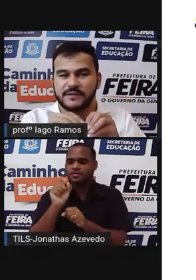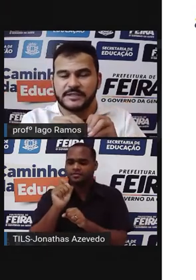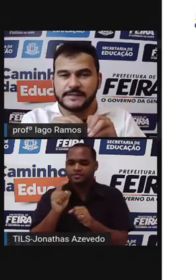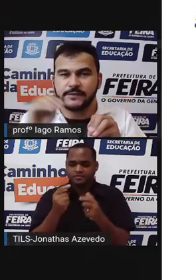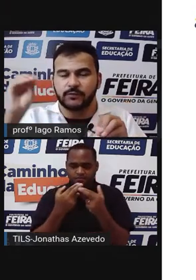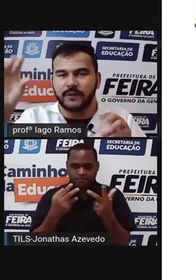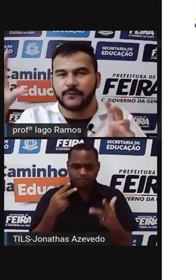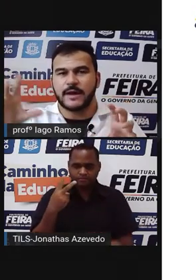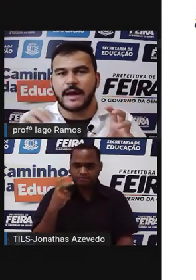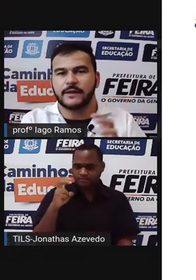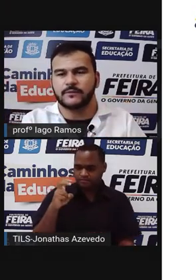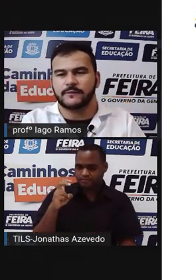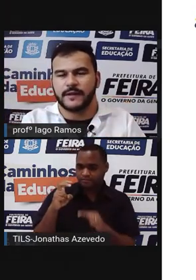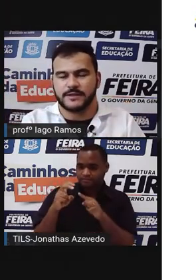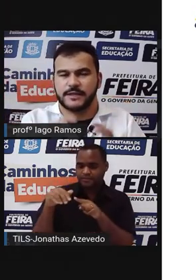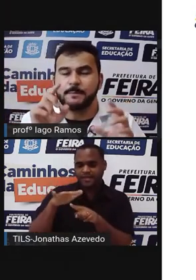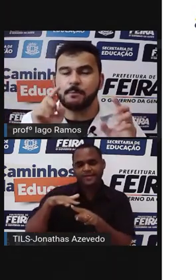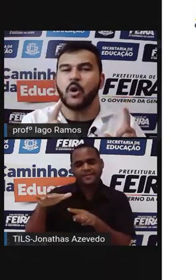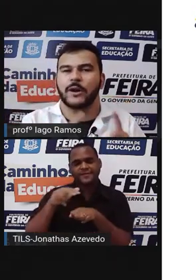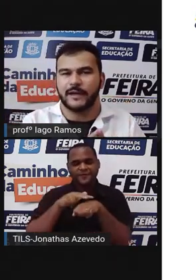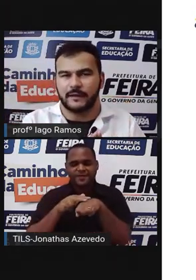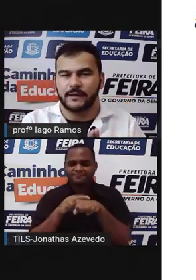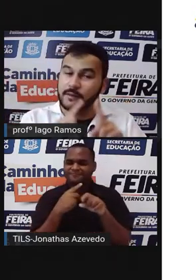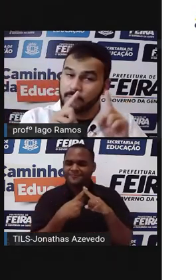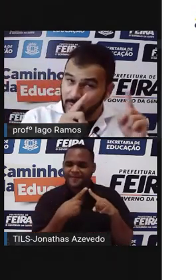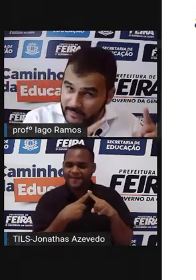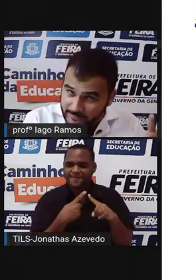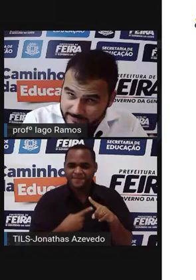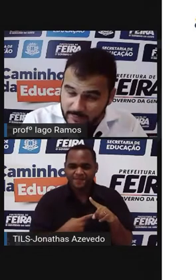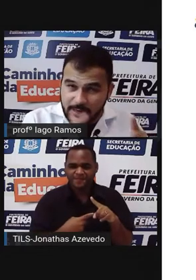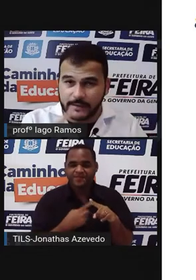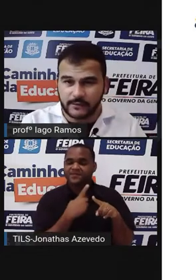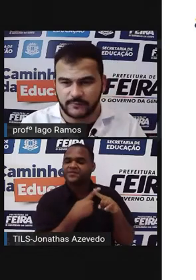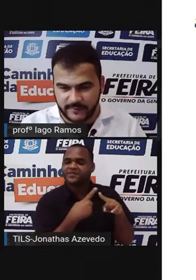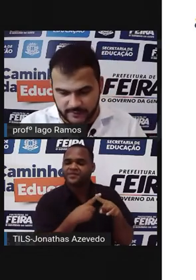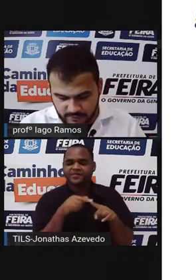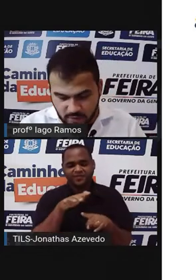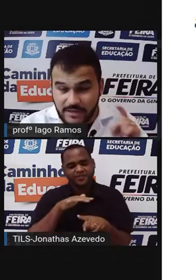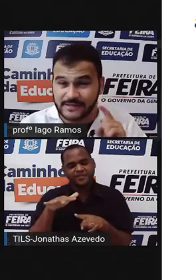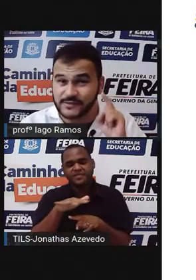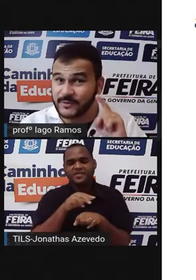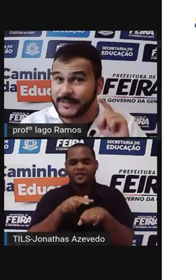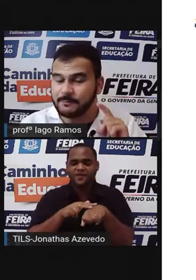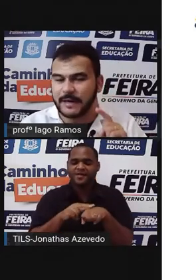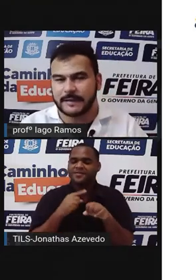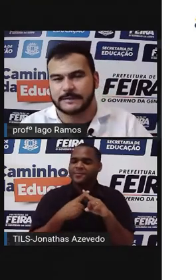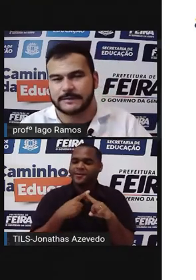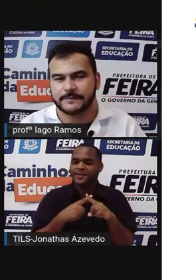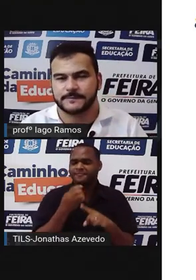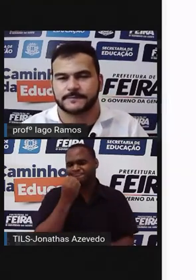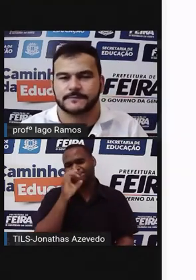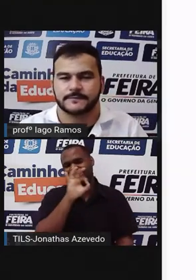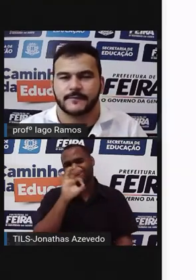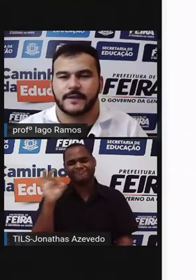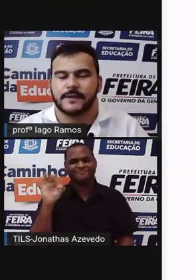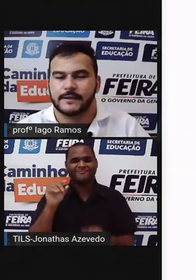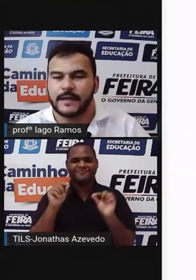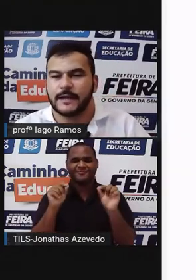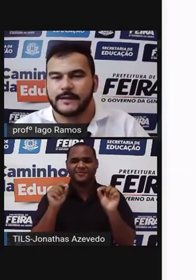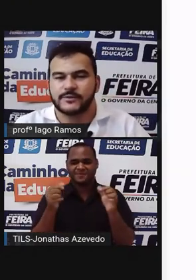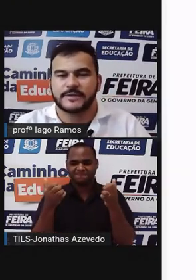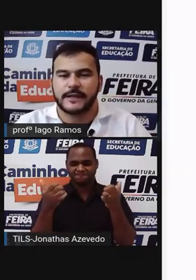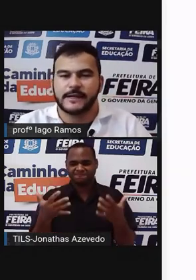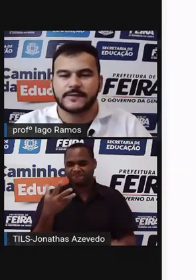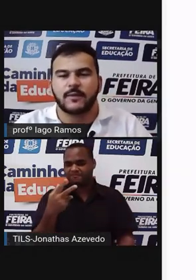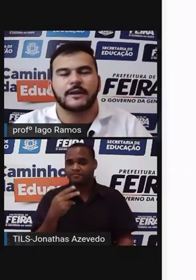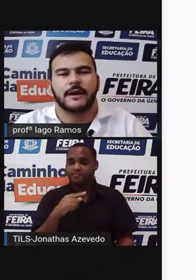deu 25, que foi a área do verde. E por quê? Por que que deu a área do verde? Olha só que bacana. Tá